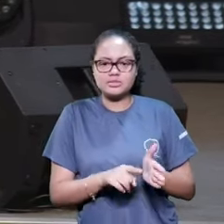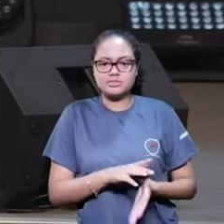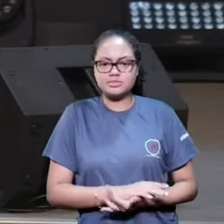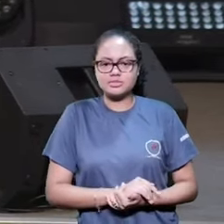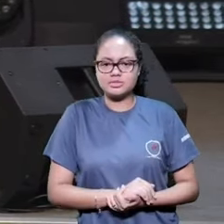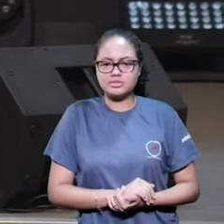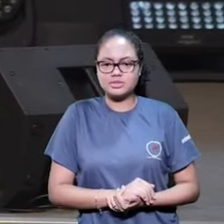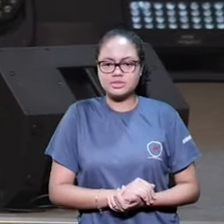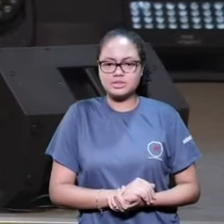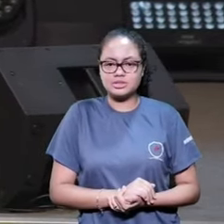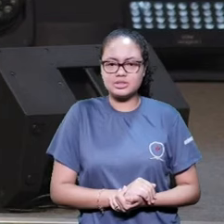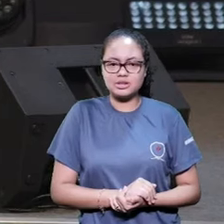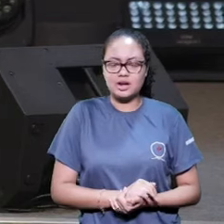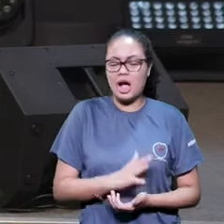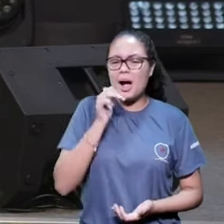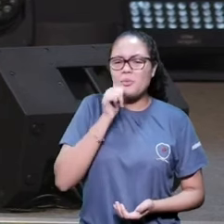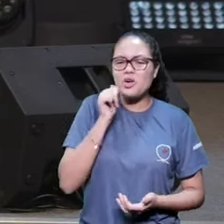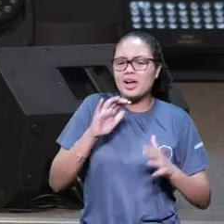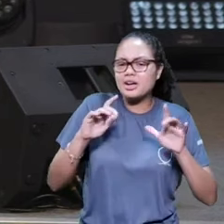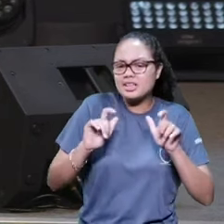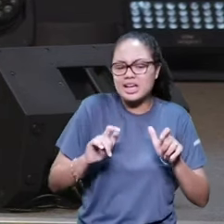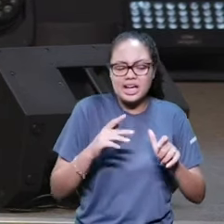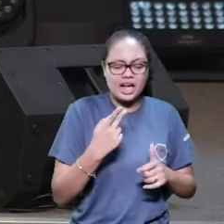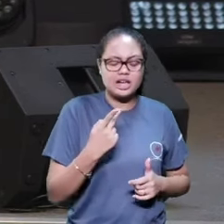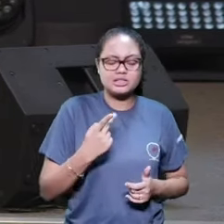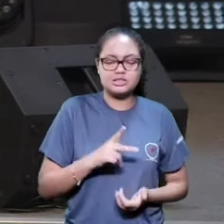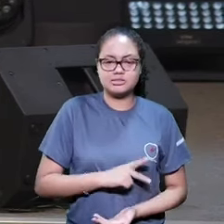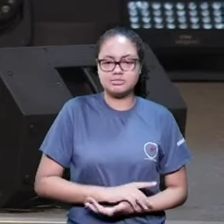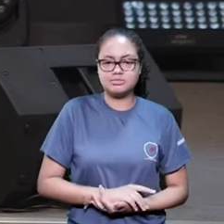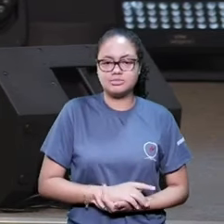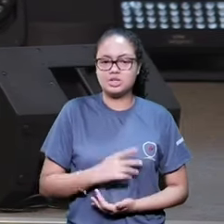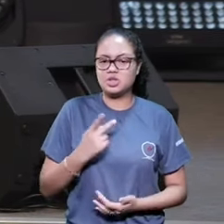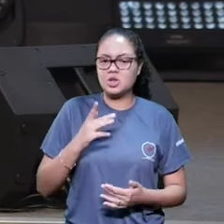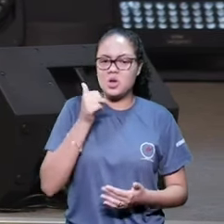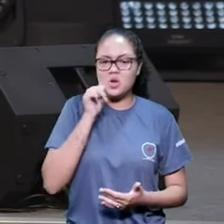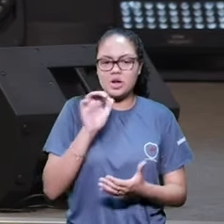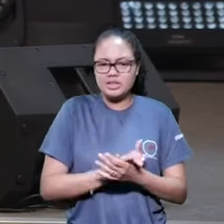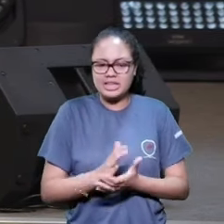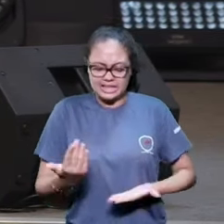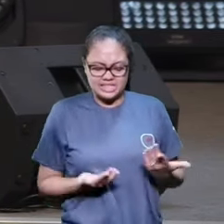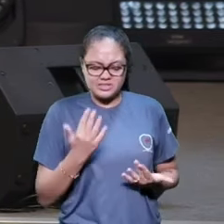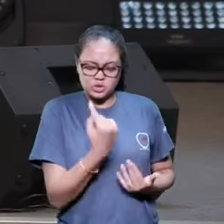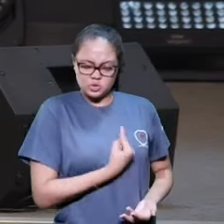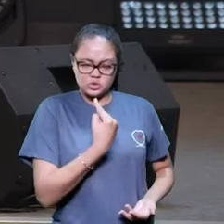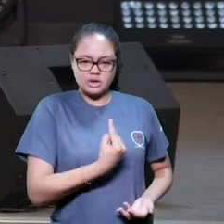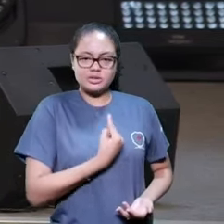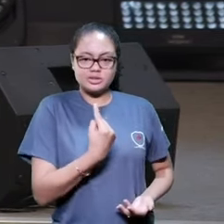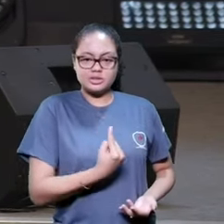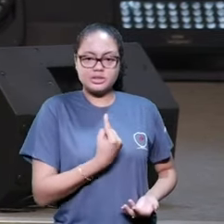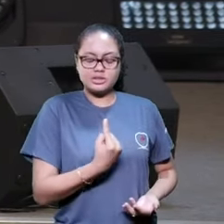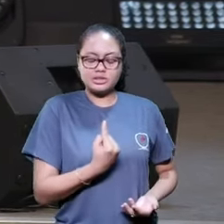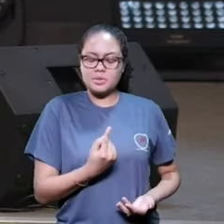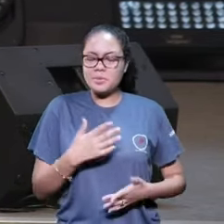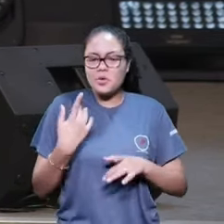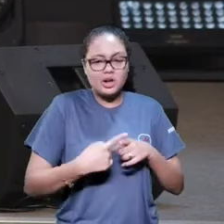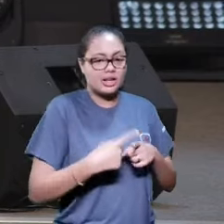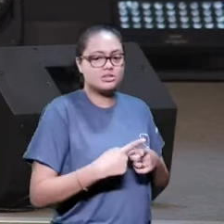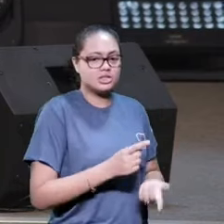Onde está ela? Tua esposa? Está servindo aqui sozinho por quê? Aí ele